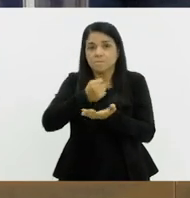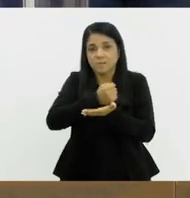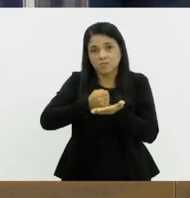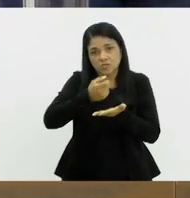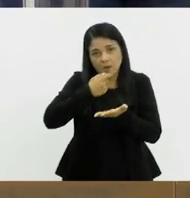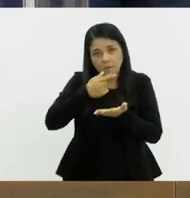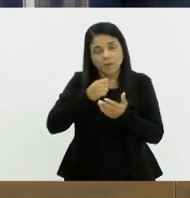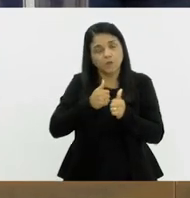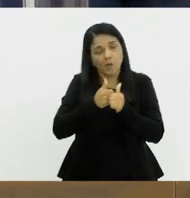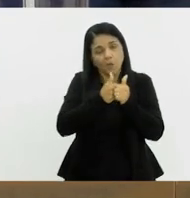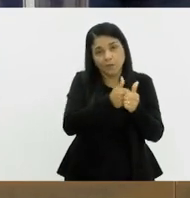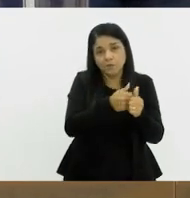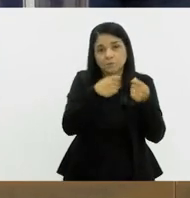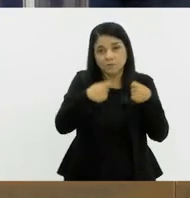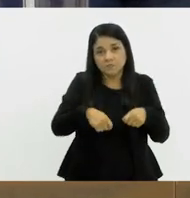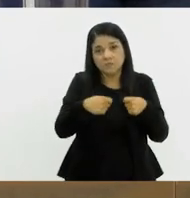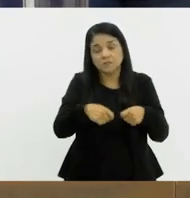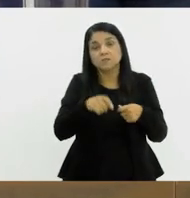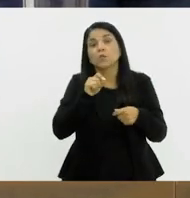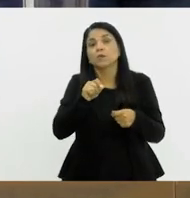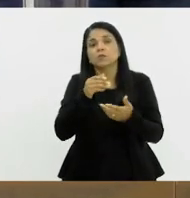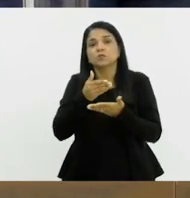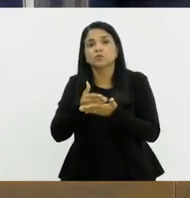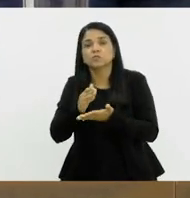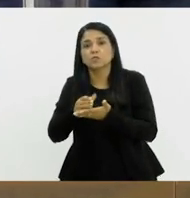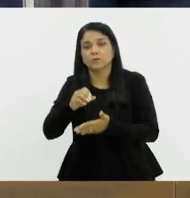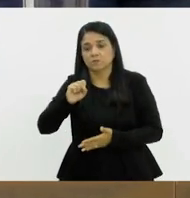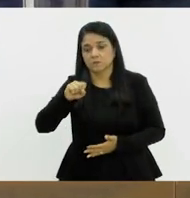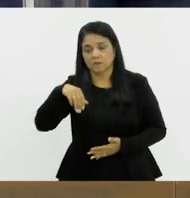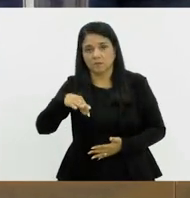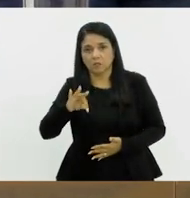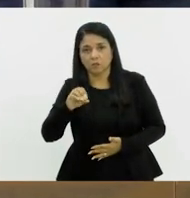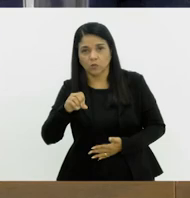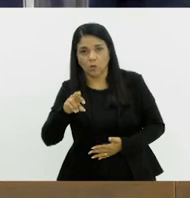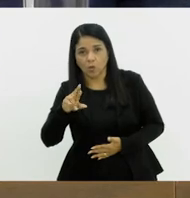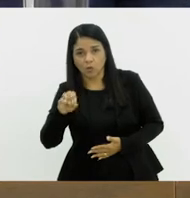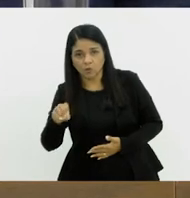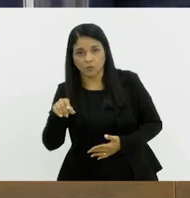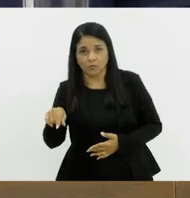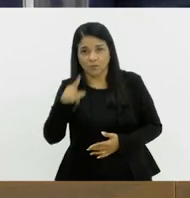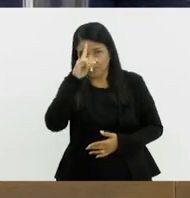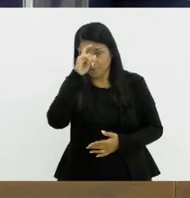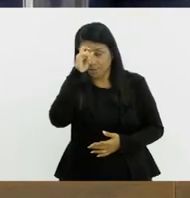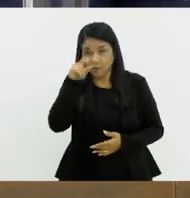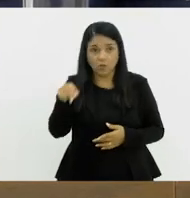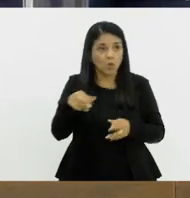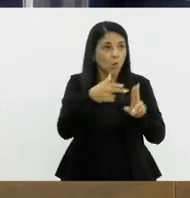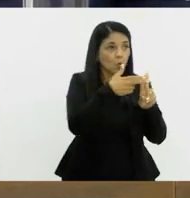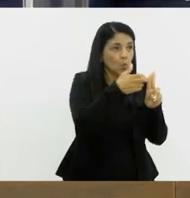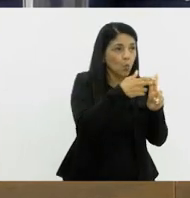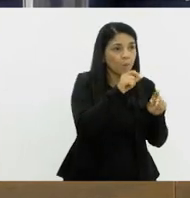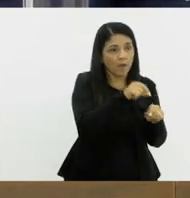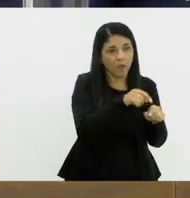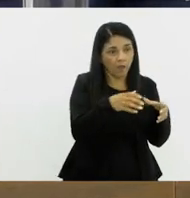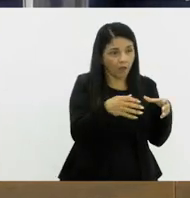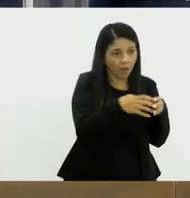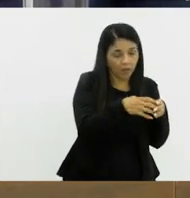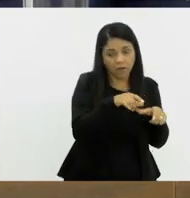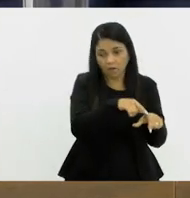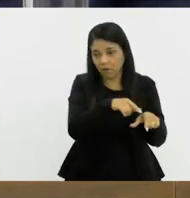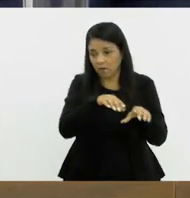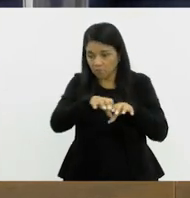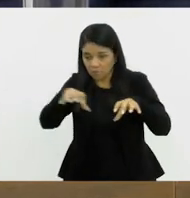tudo. Então, o que, que sobra para o hospital sanatório penal? Se o que é da UPA é da UPA, se o que é da atenção primária é da atenção